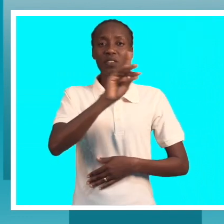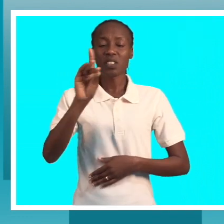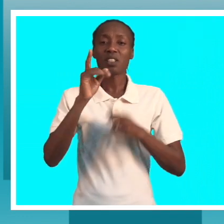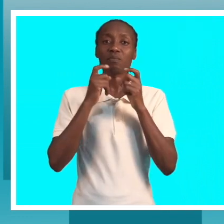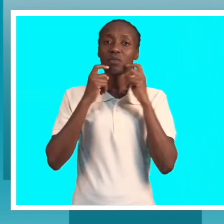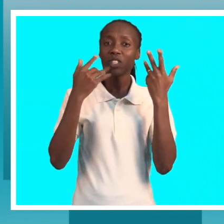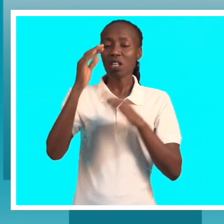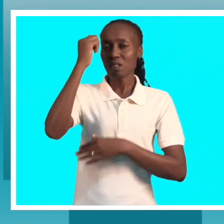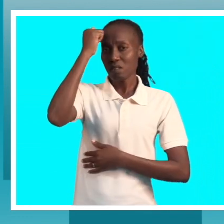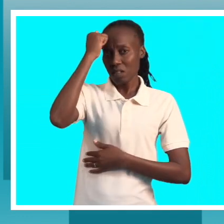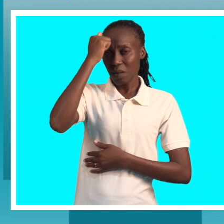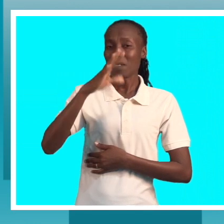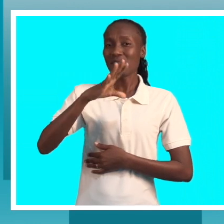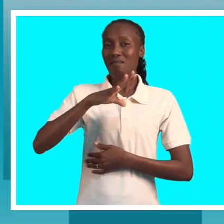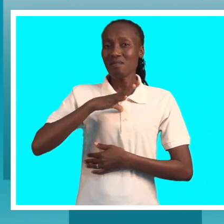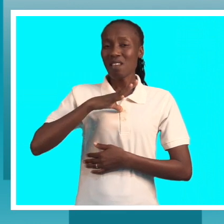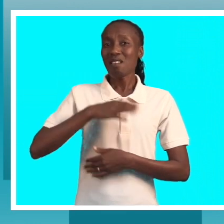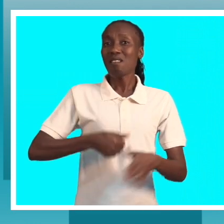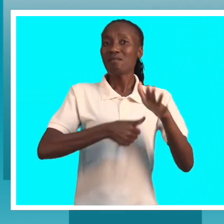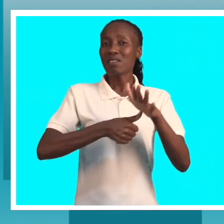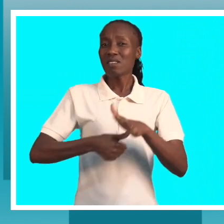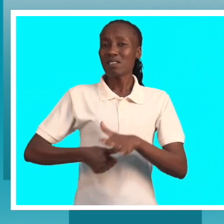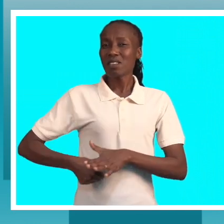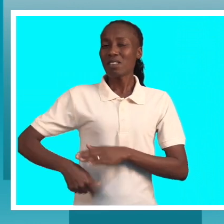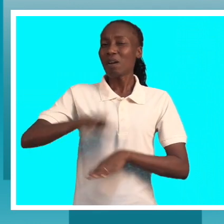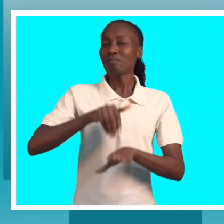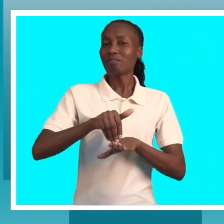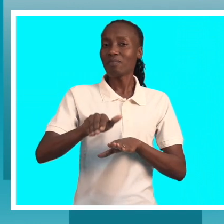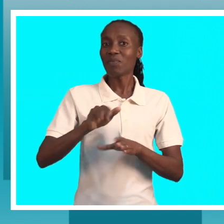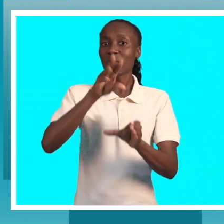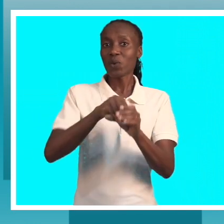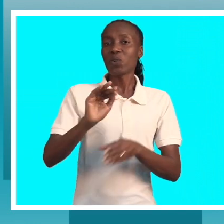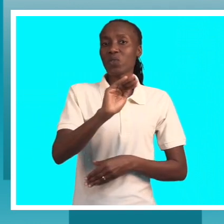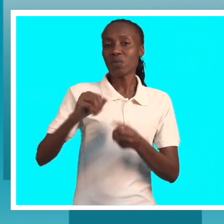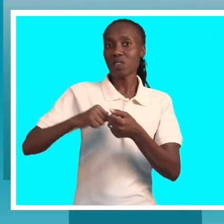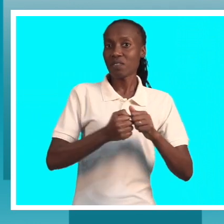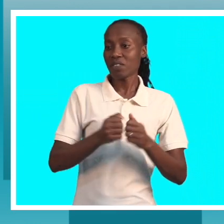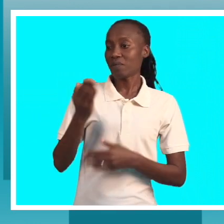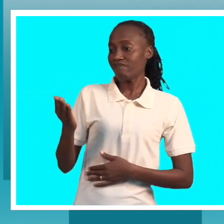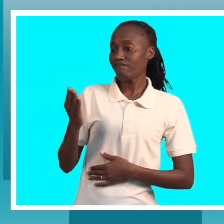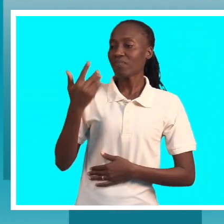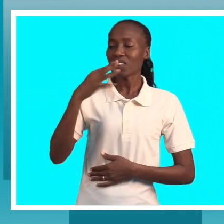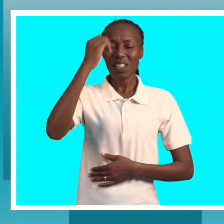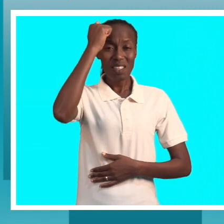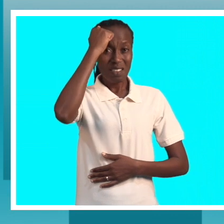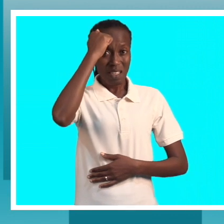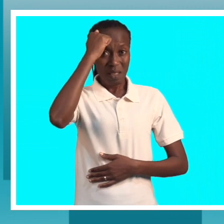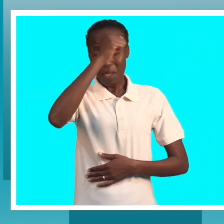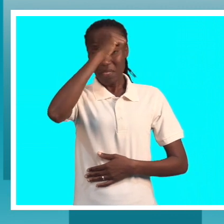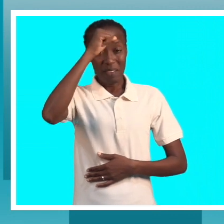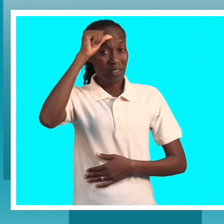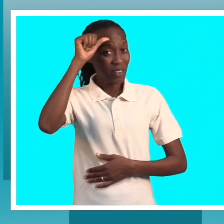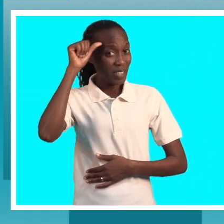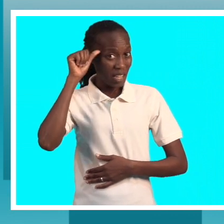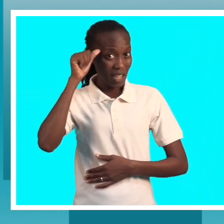há um estigma em termos de inclusão social, ainda é um desafio? Todos nós sabemos as dificuldades que se tem em relação às